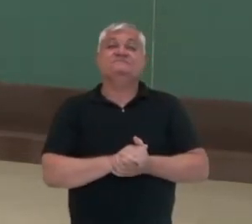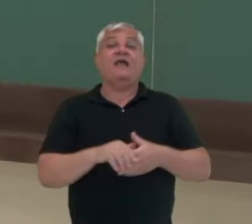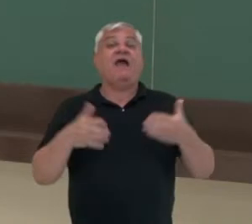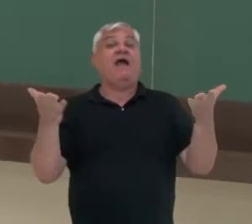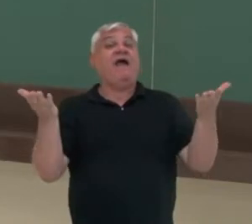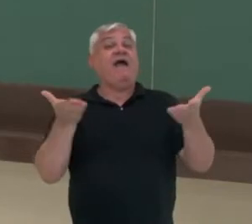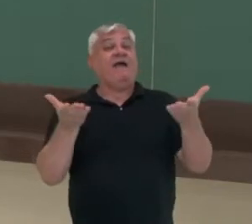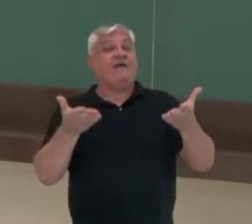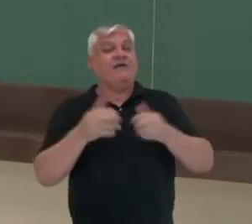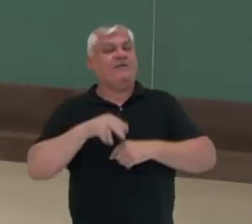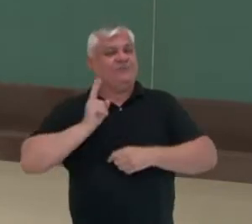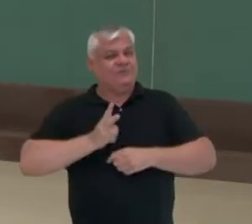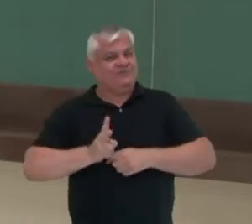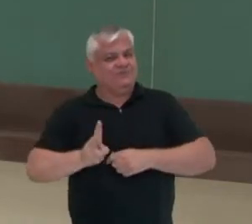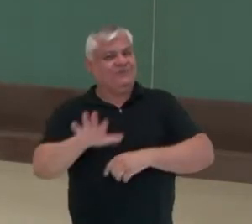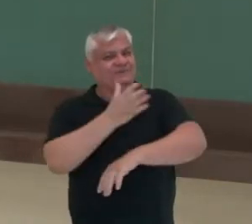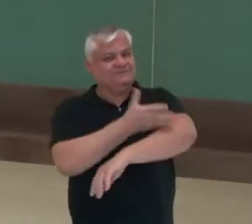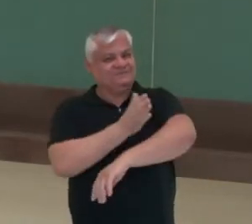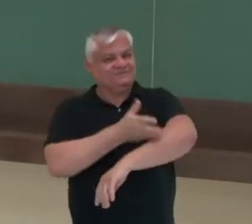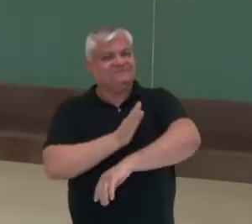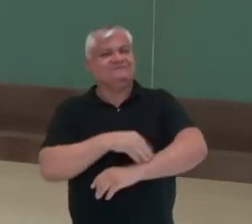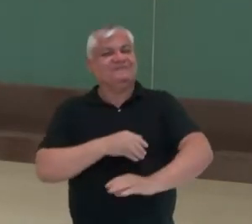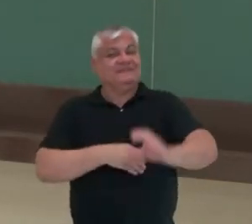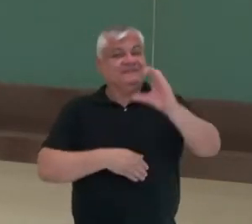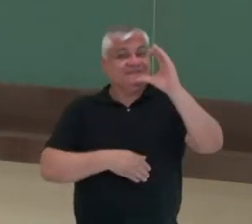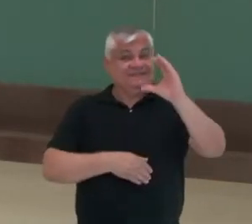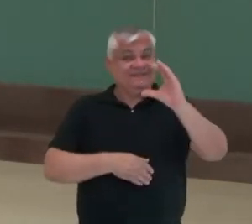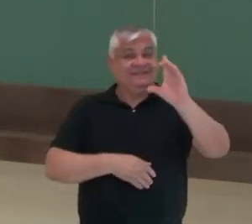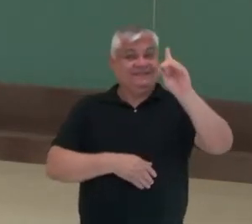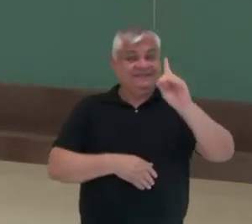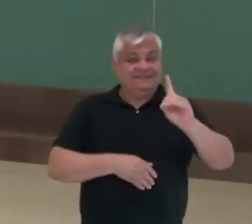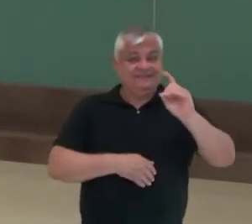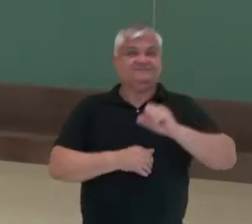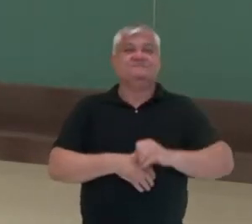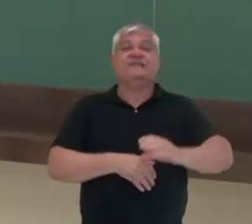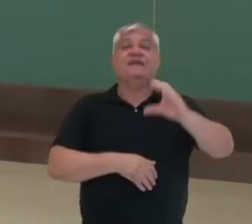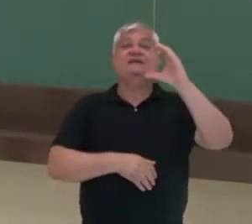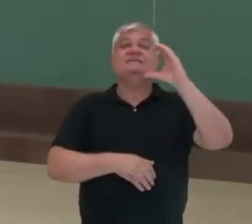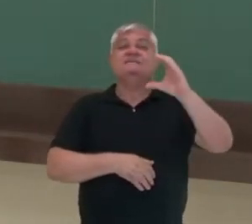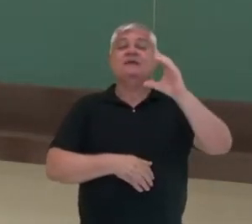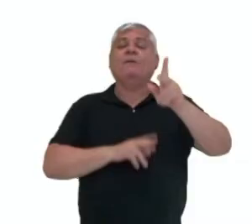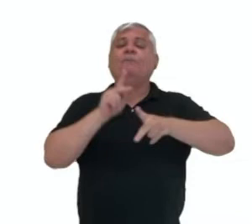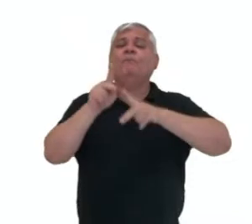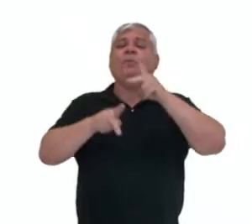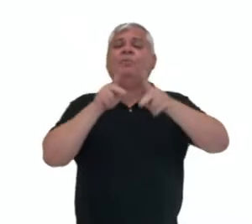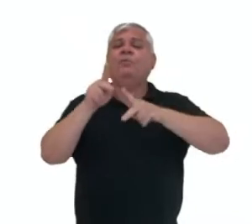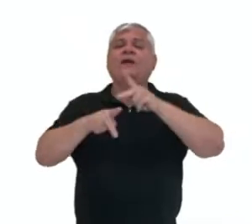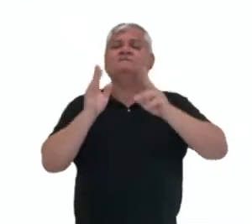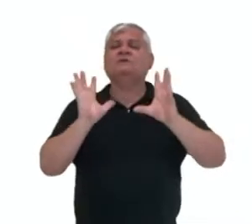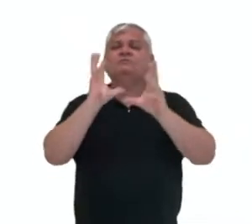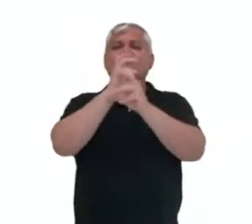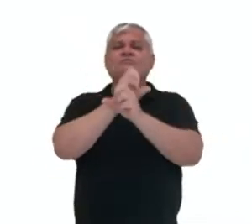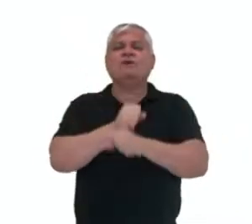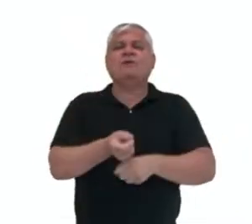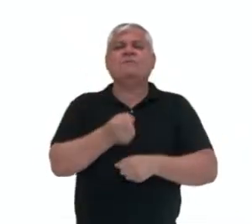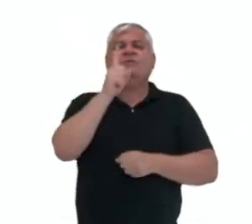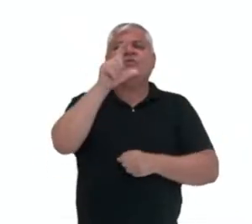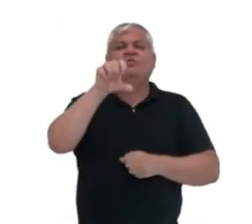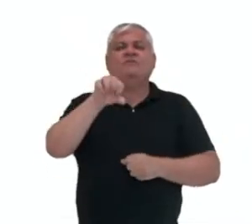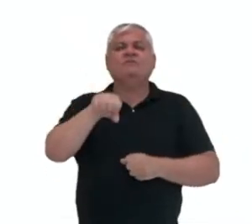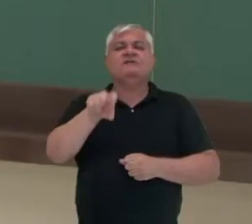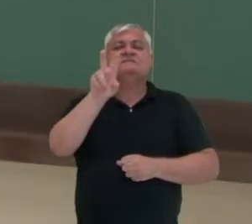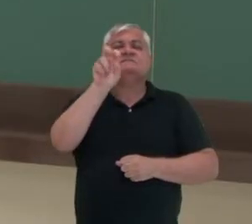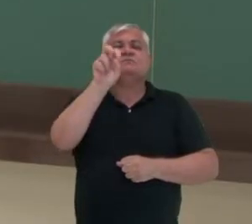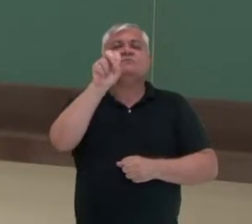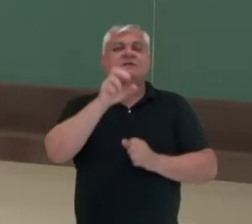agora, vamos continuar praticando mais um pouquinho? Então veja lá, ó. Qual era a população total no Brasil em 1950?